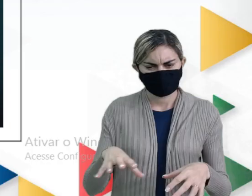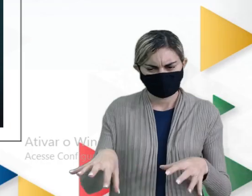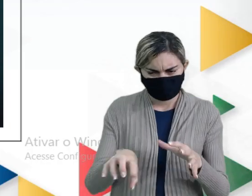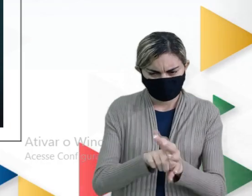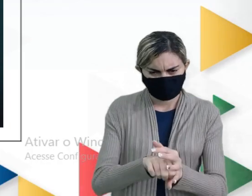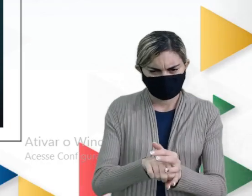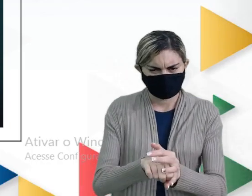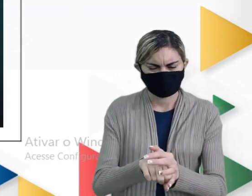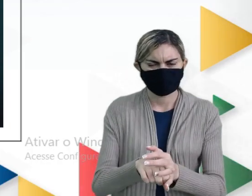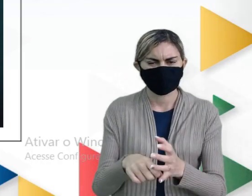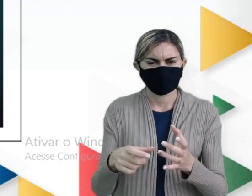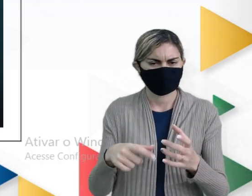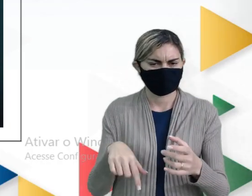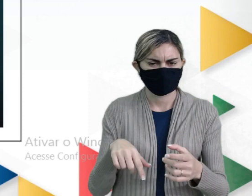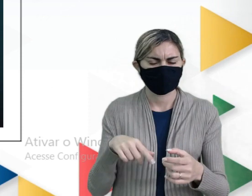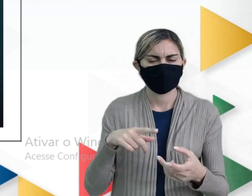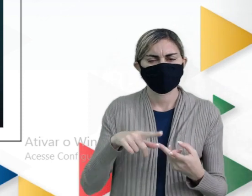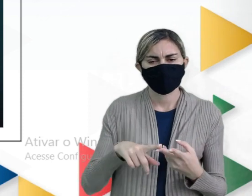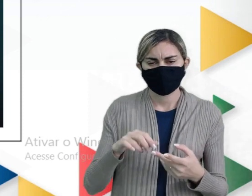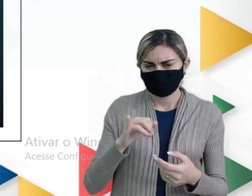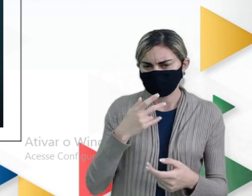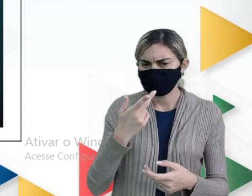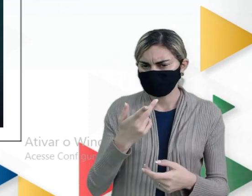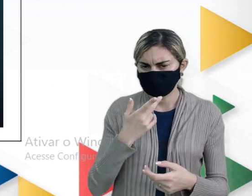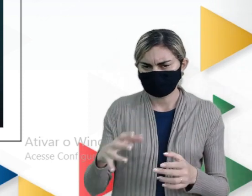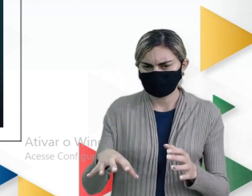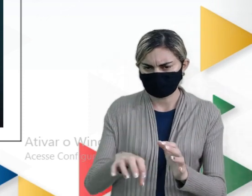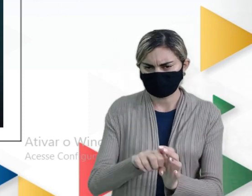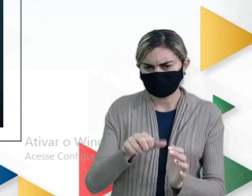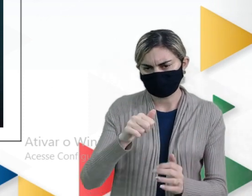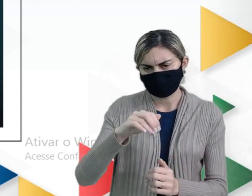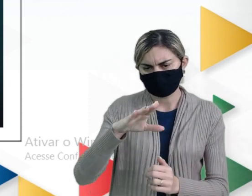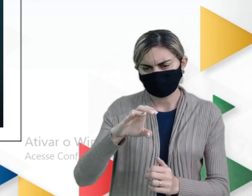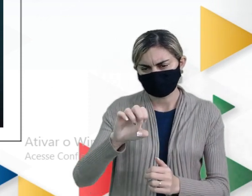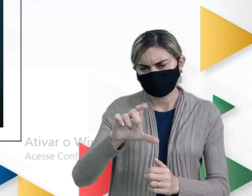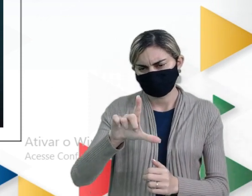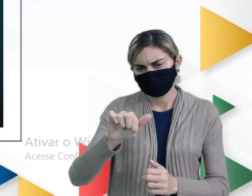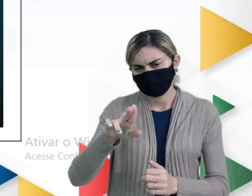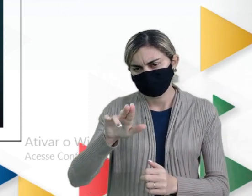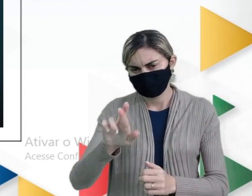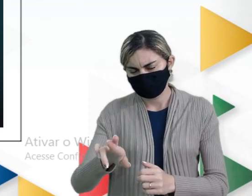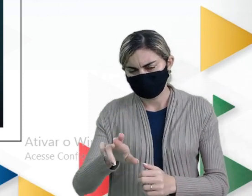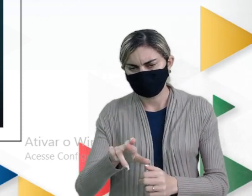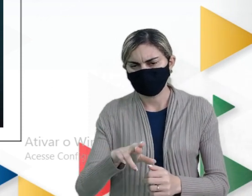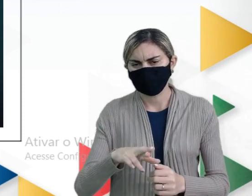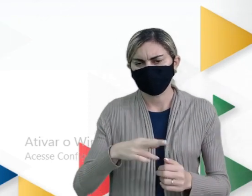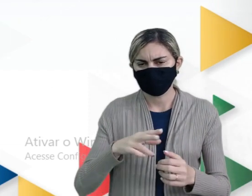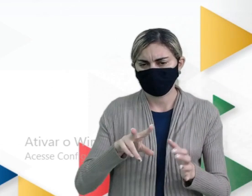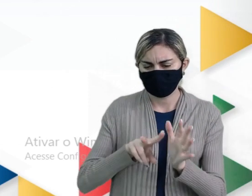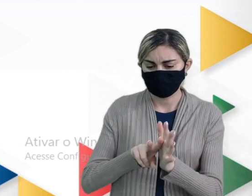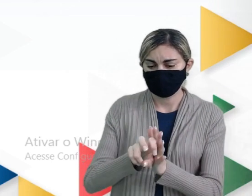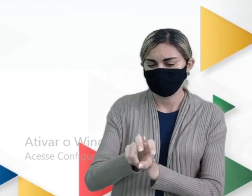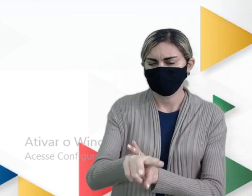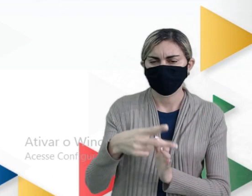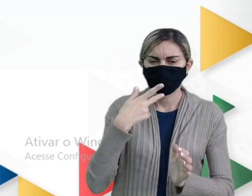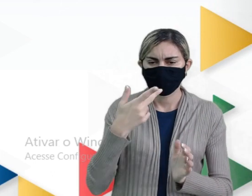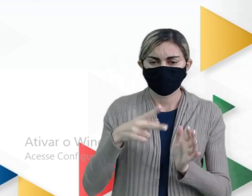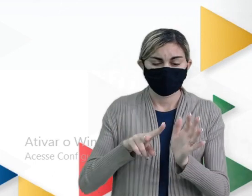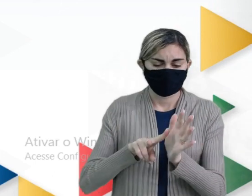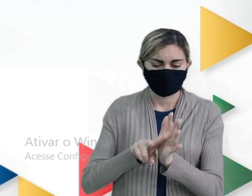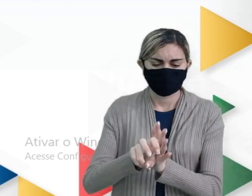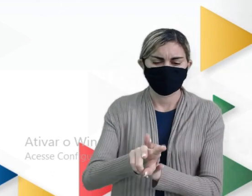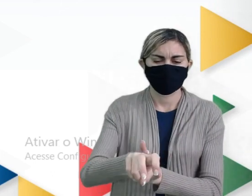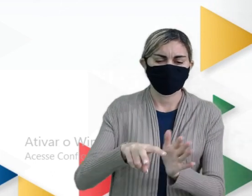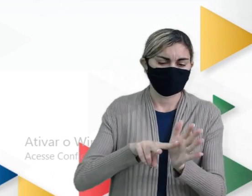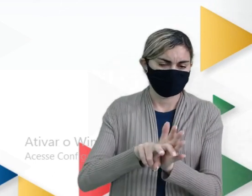infecciosas, nucleoproteicas. Se eu estou falando de acelular, estou falando, na realidade, dos vírus. Os